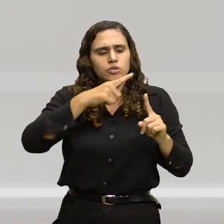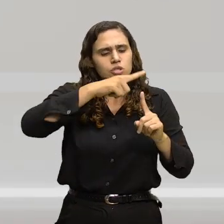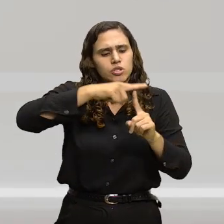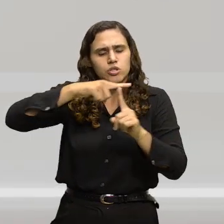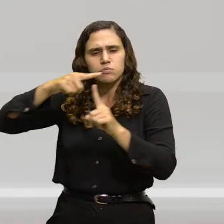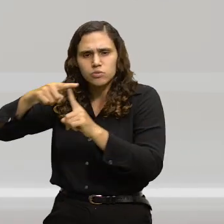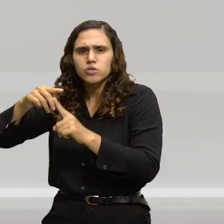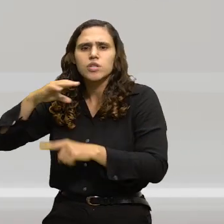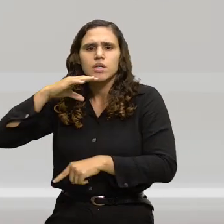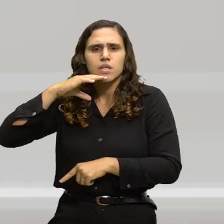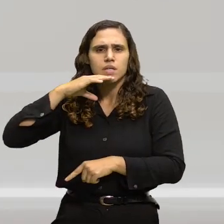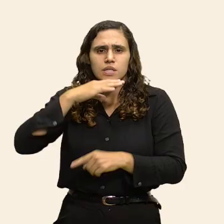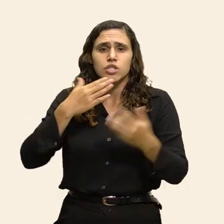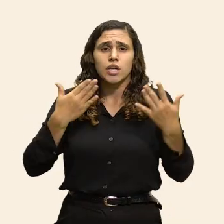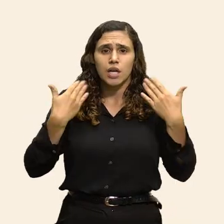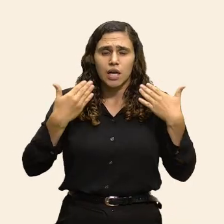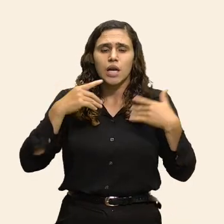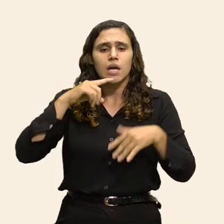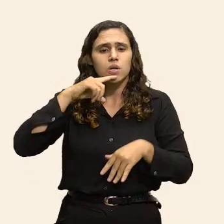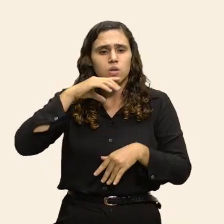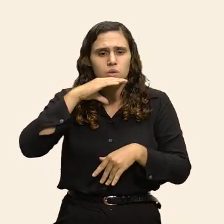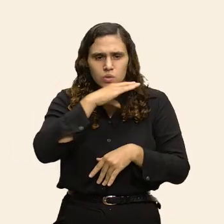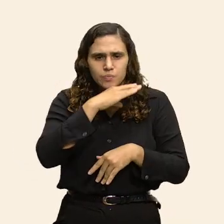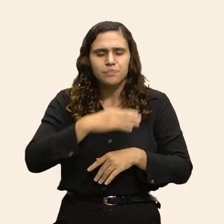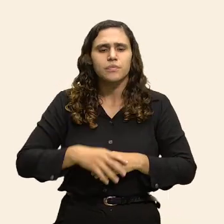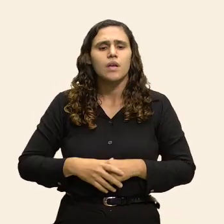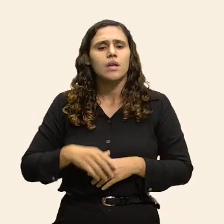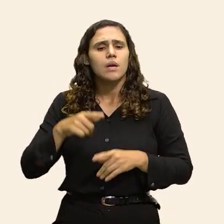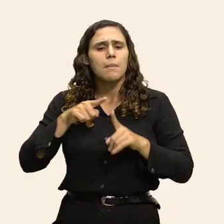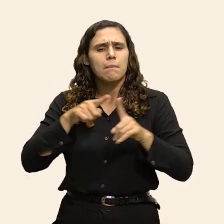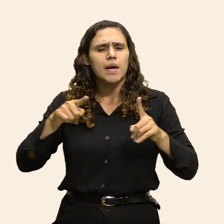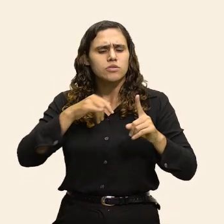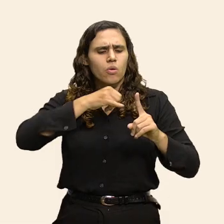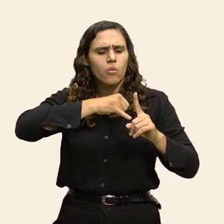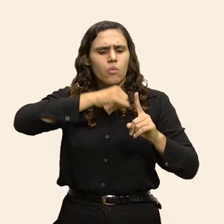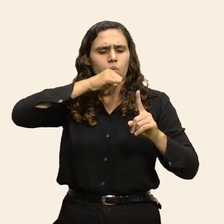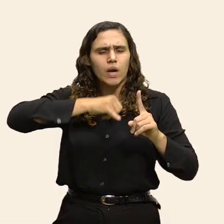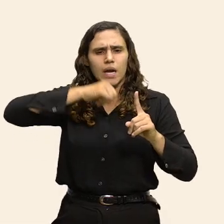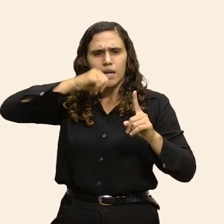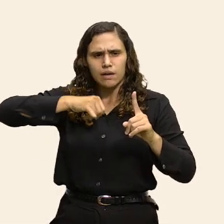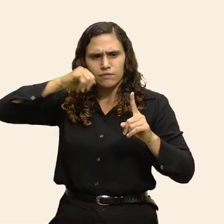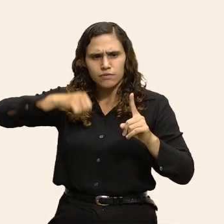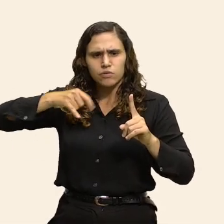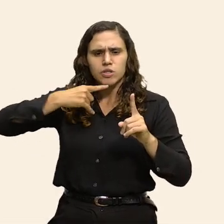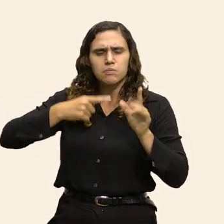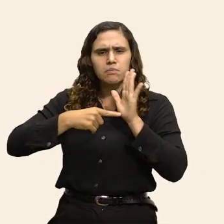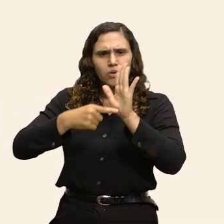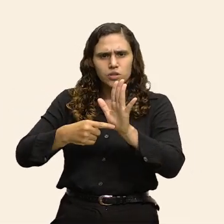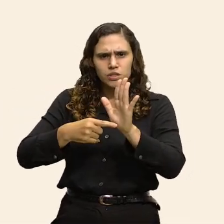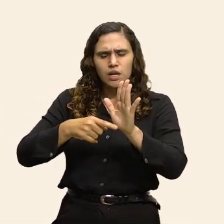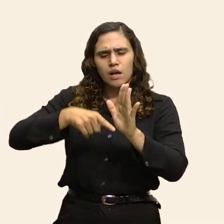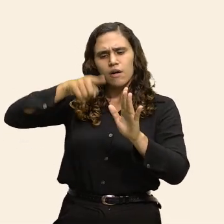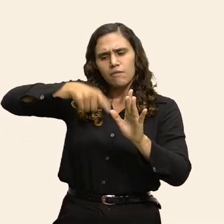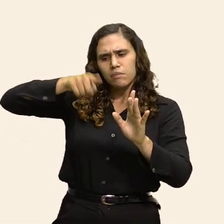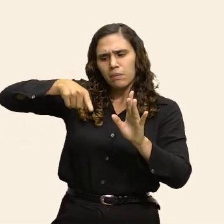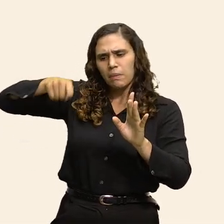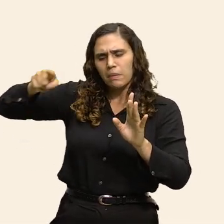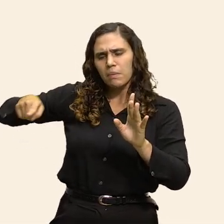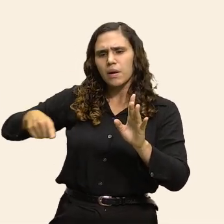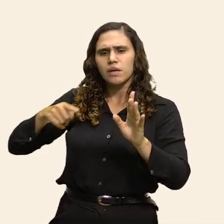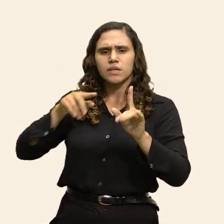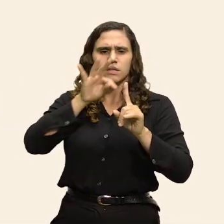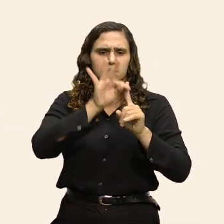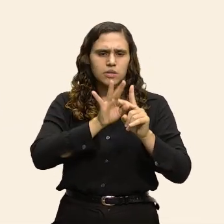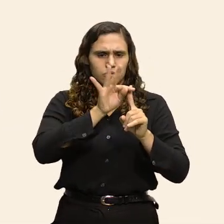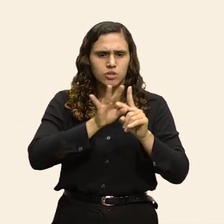dar uma olhada no gráfico que mostra a variação de temperatura em relação ao calor absorvido.